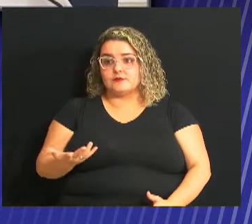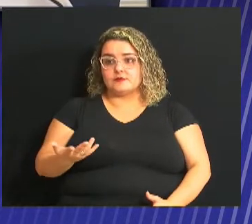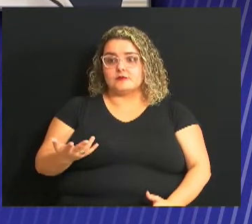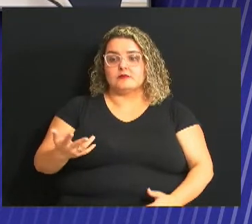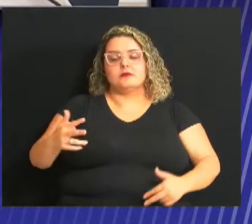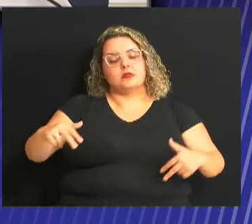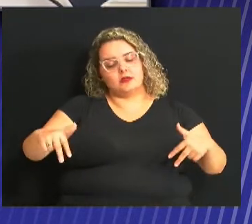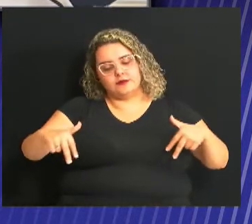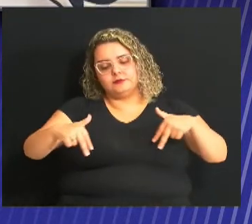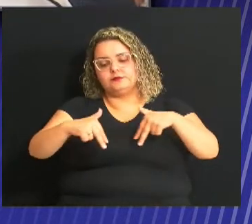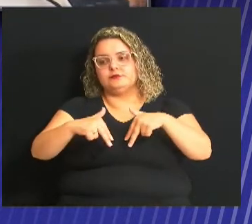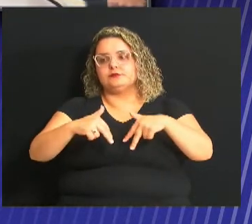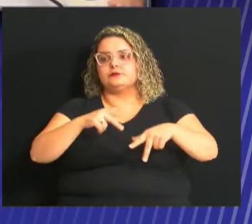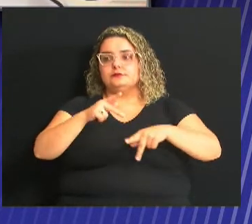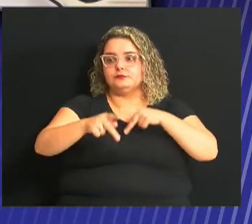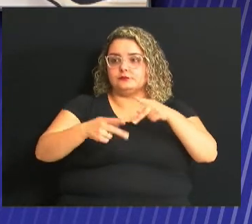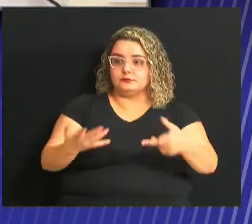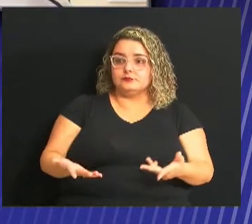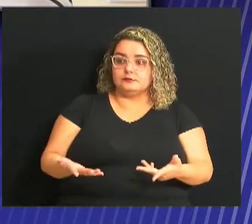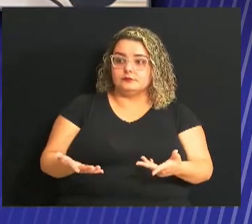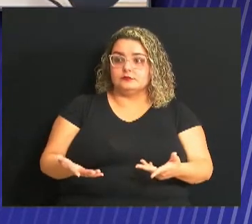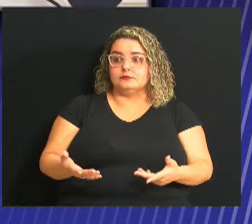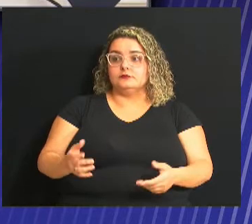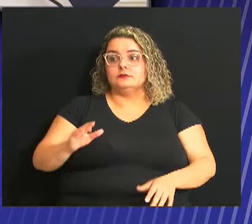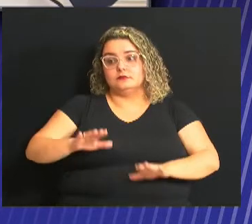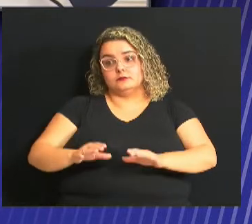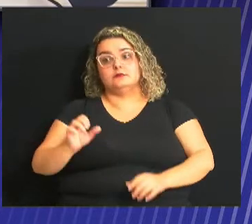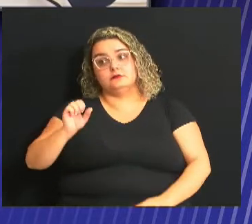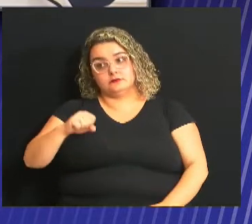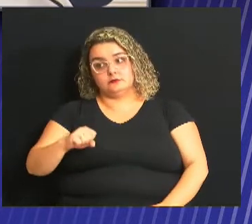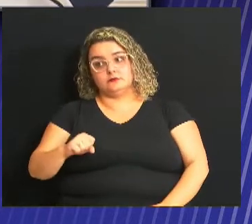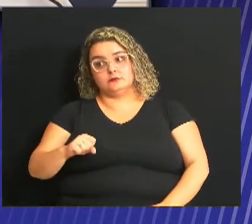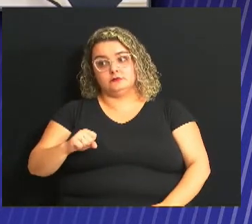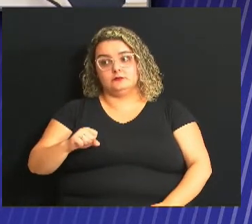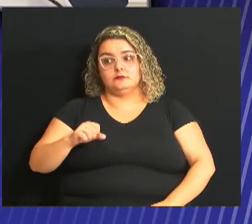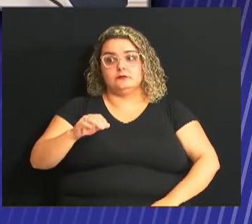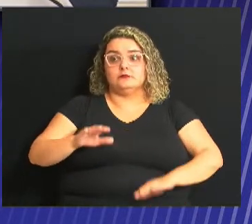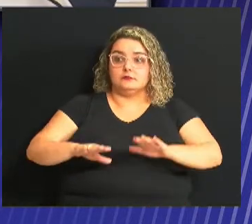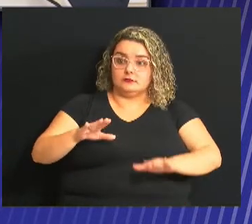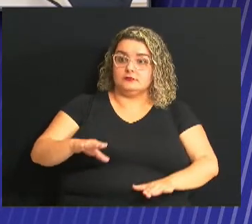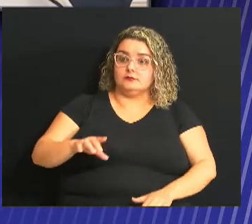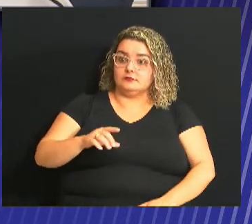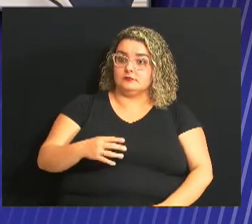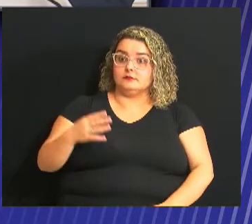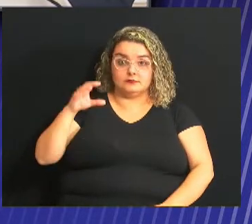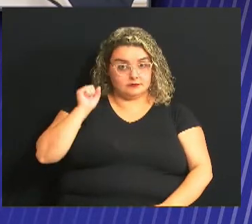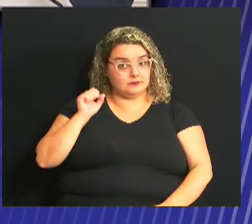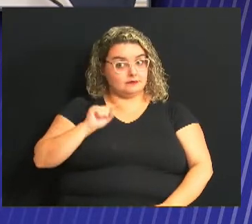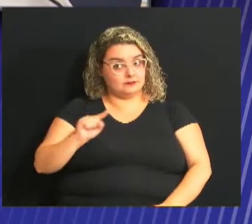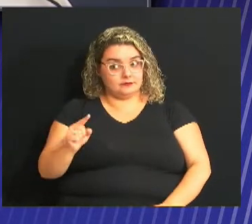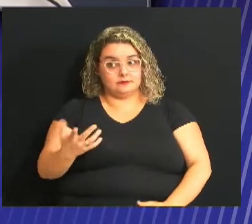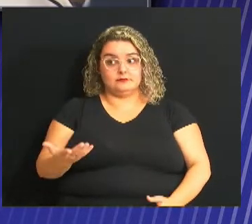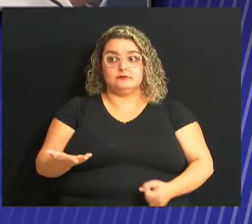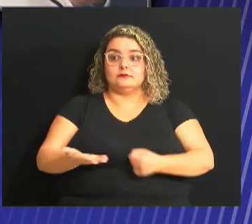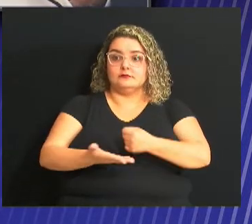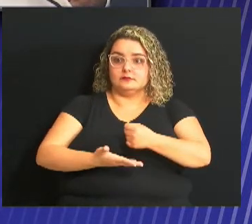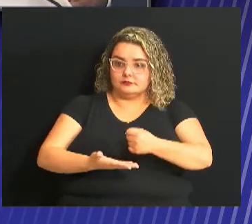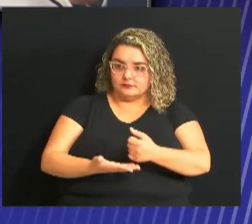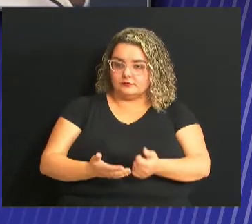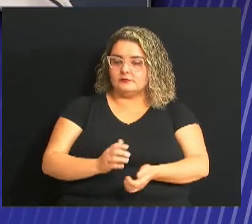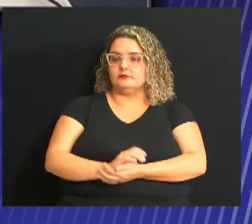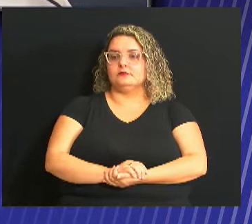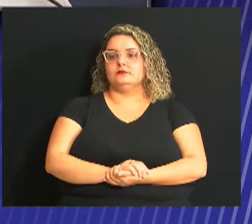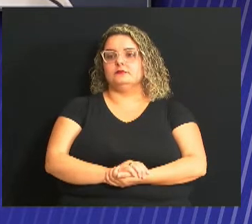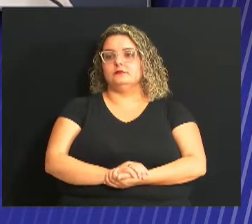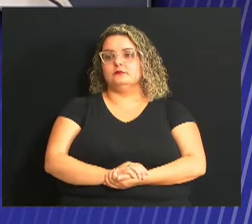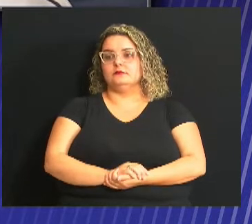da população, às vezes falando sim, às vezes eu ouvindo um não, mas sempre com fundamentação. E